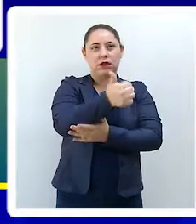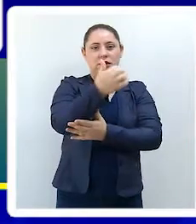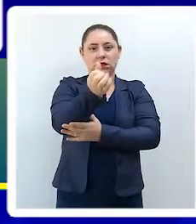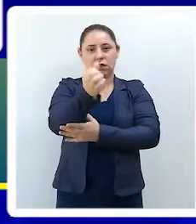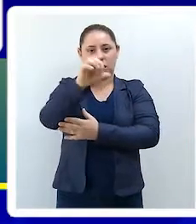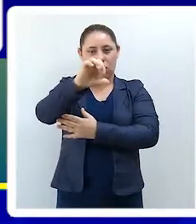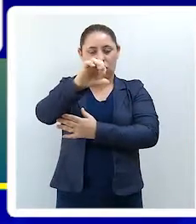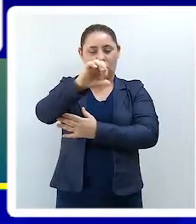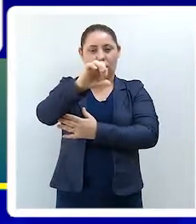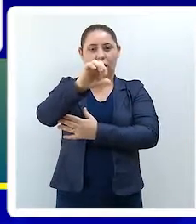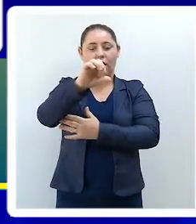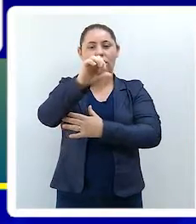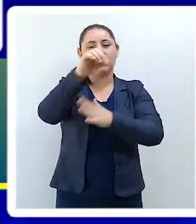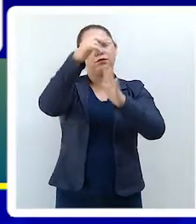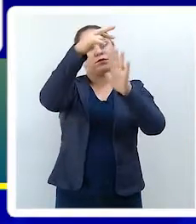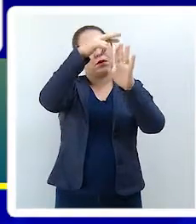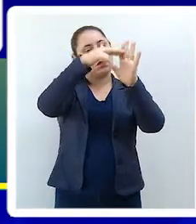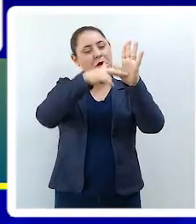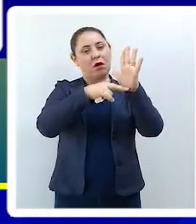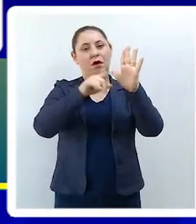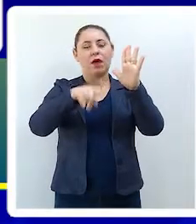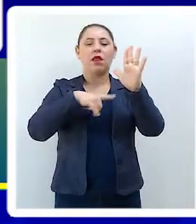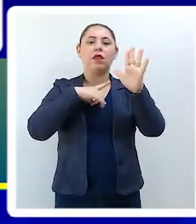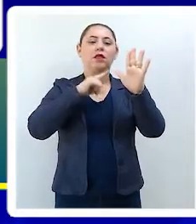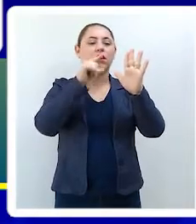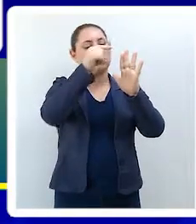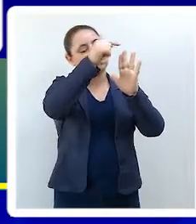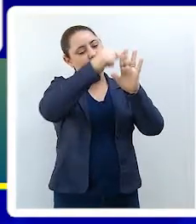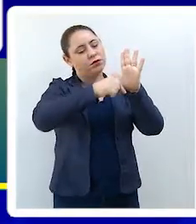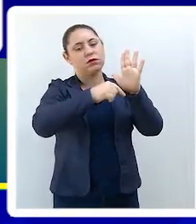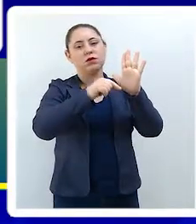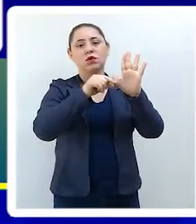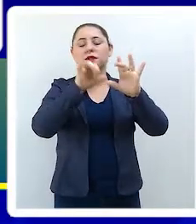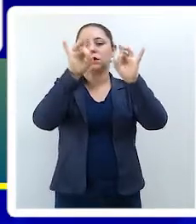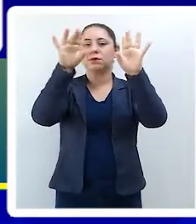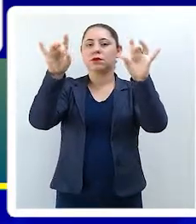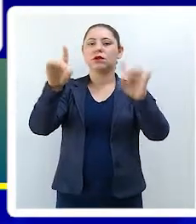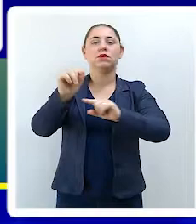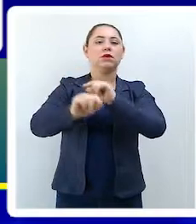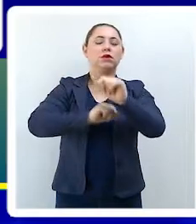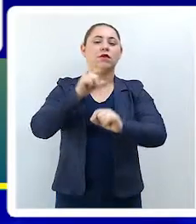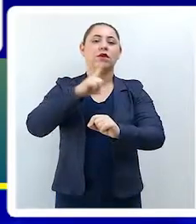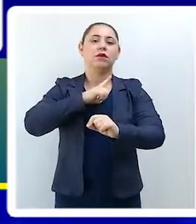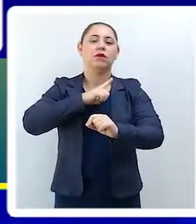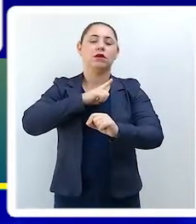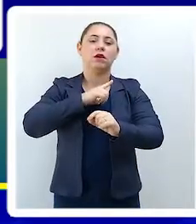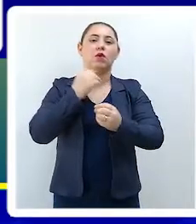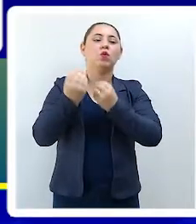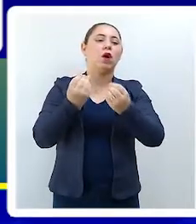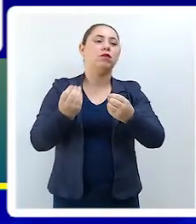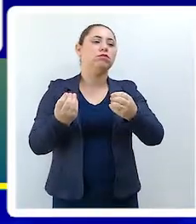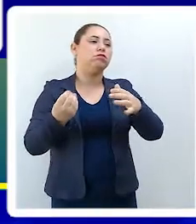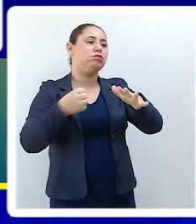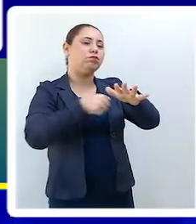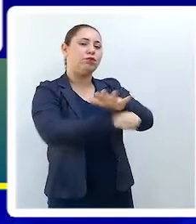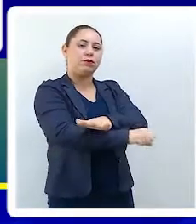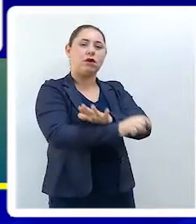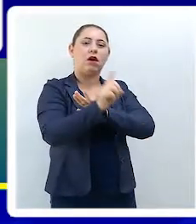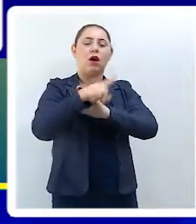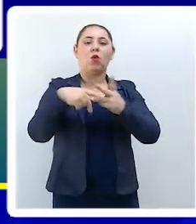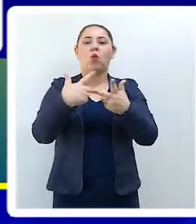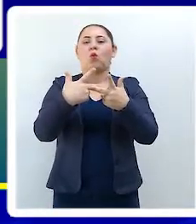169 metas, e essas metas, elas possuem uma seção específica, que vai tratar sobre os meios de